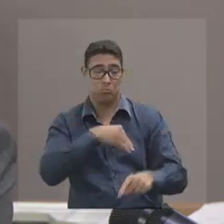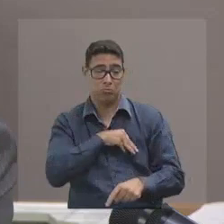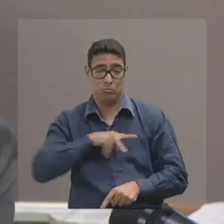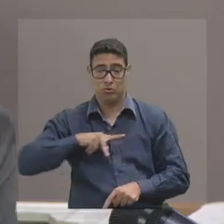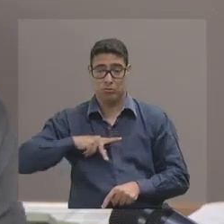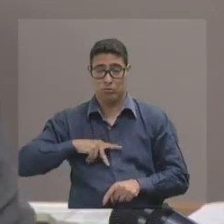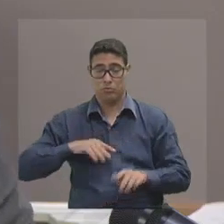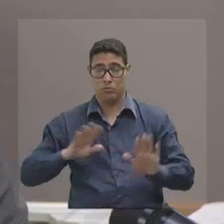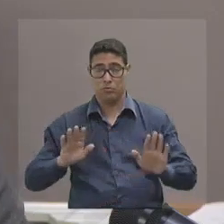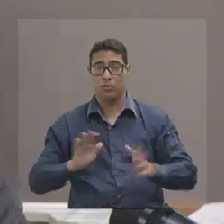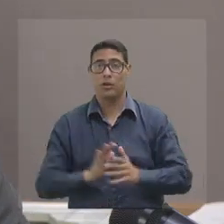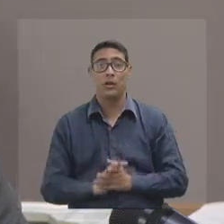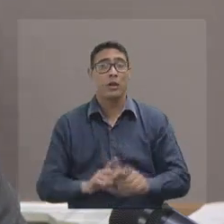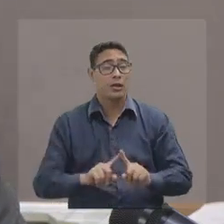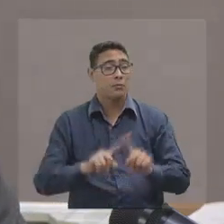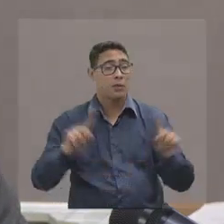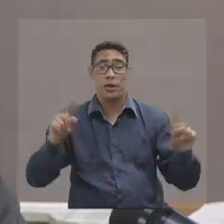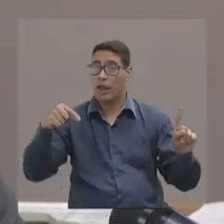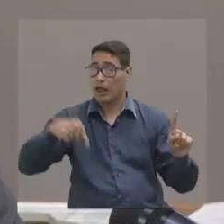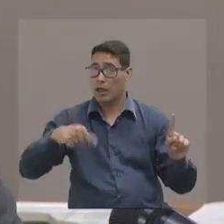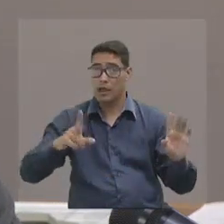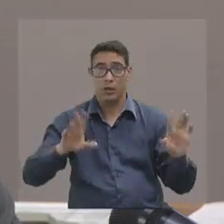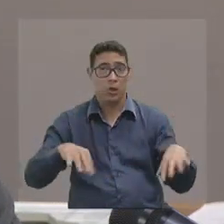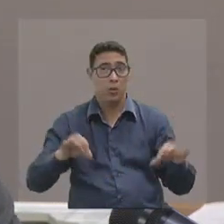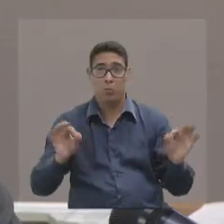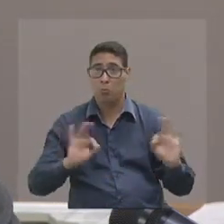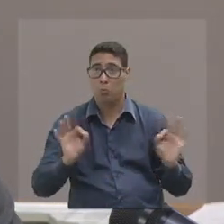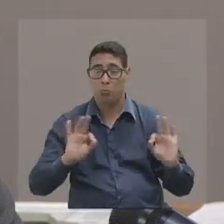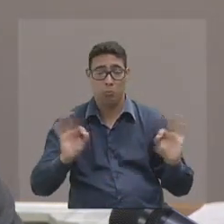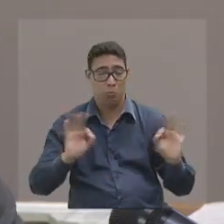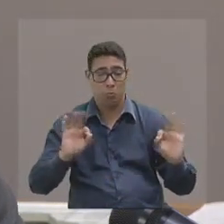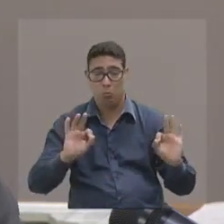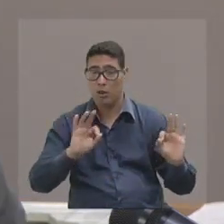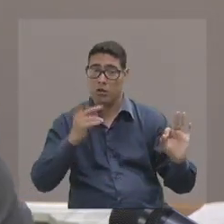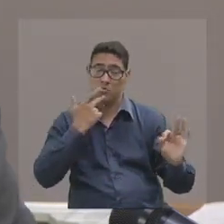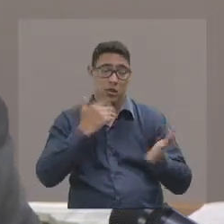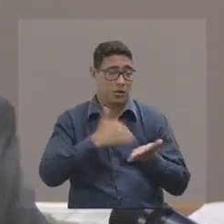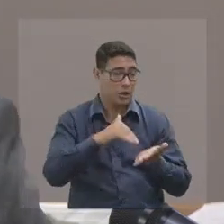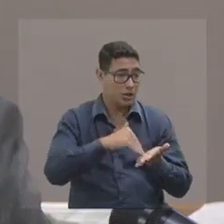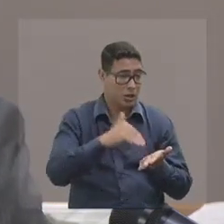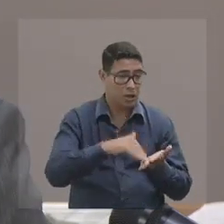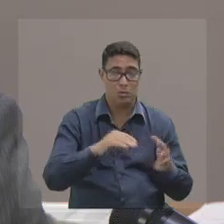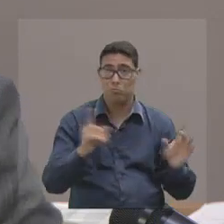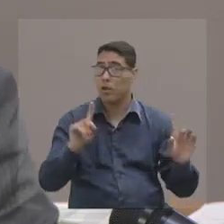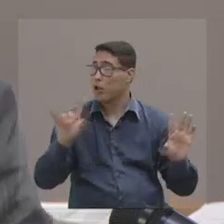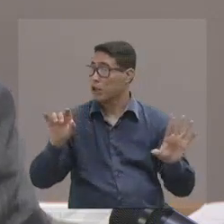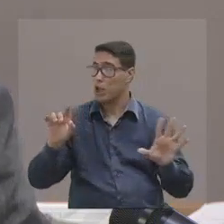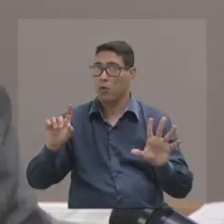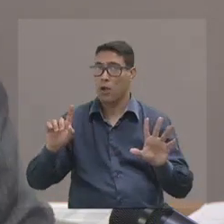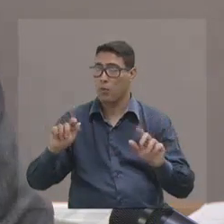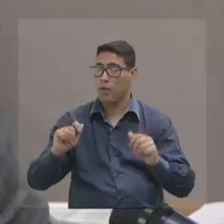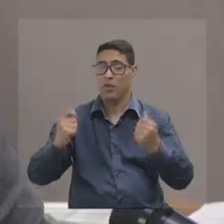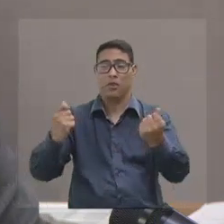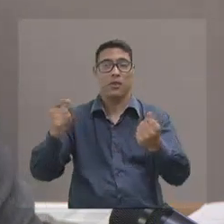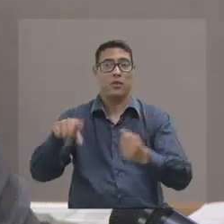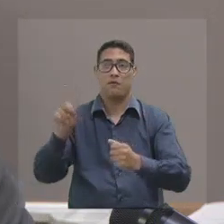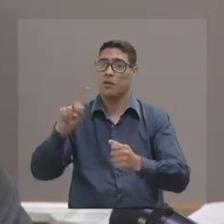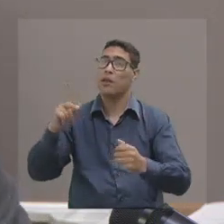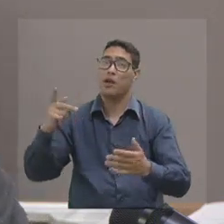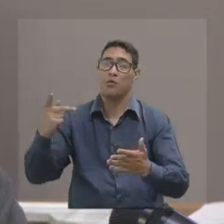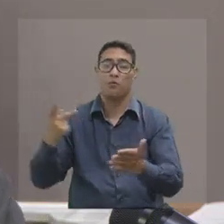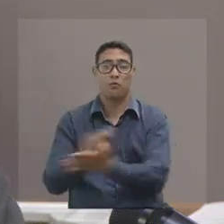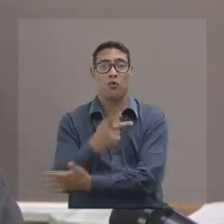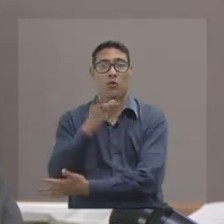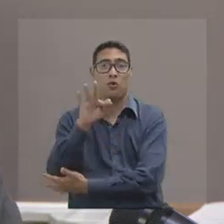aqui nenhum tipo não houve por parte da secretaria e aí não é uma defesa é um fato nenhuma